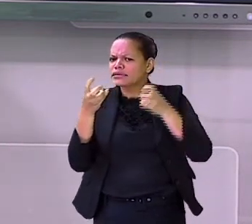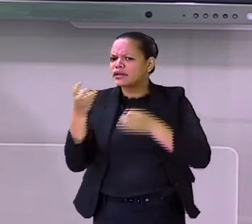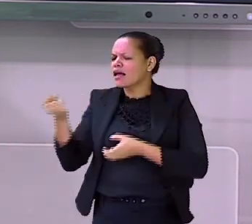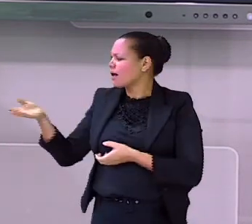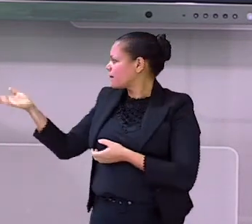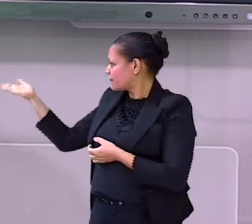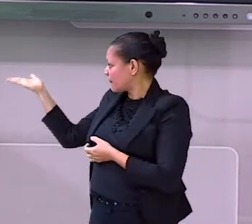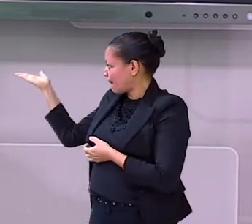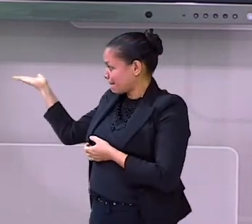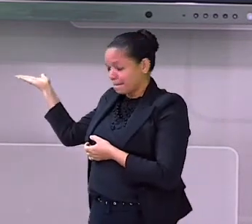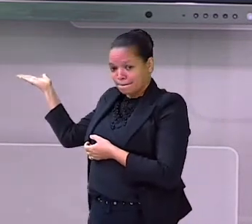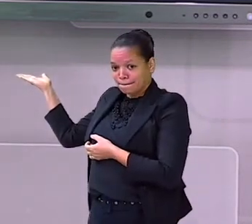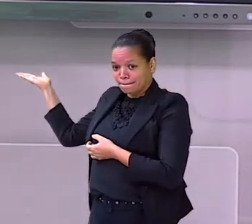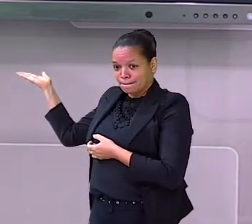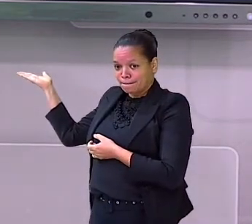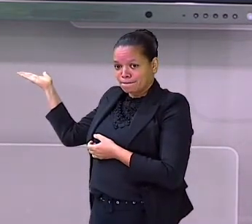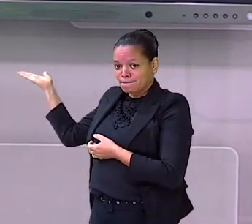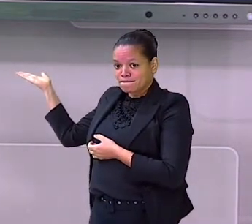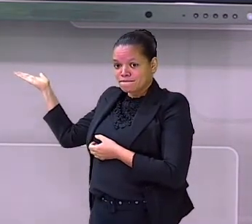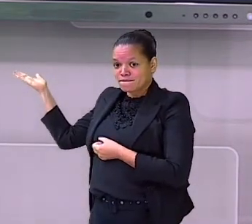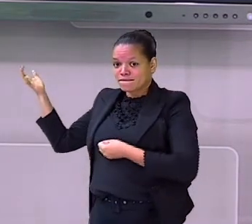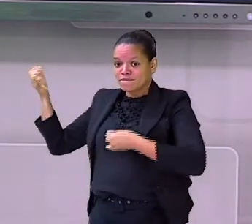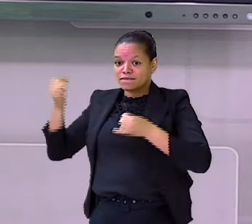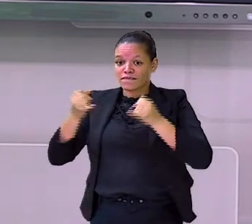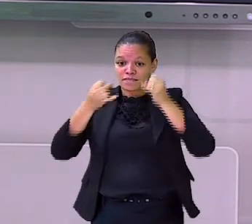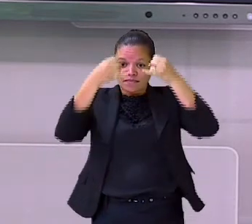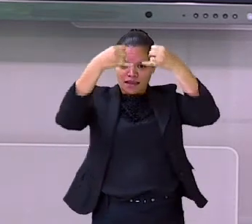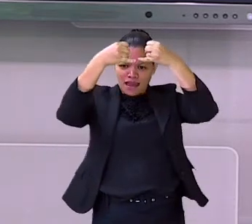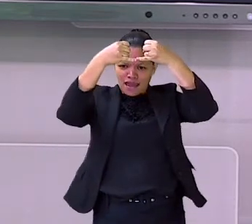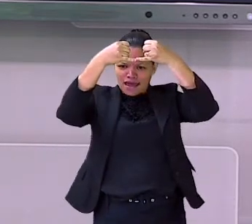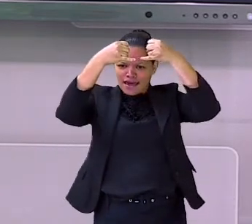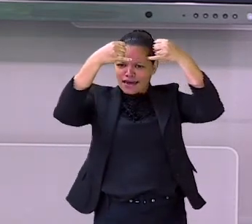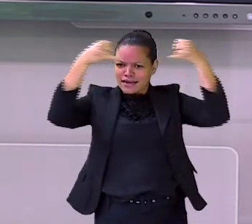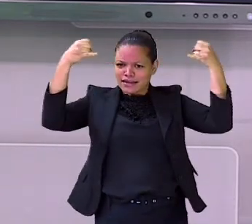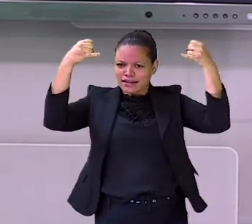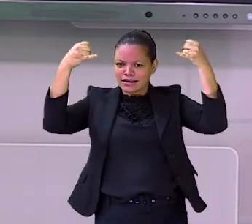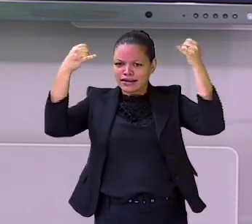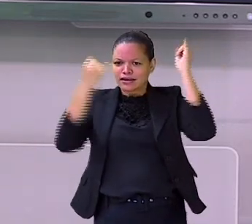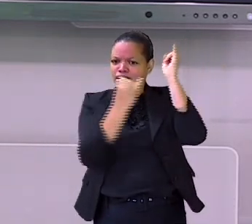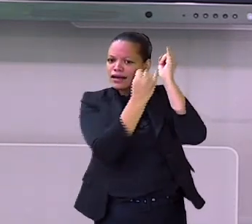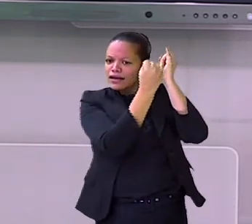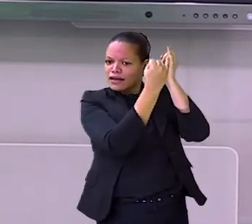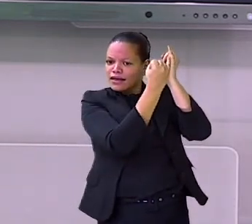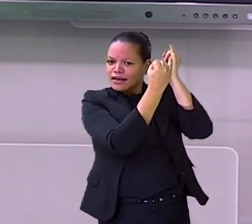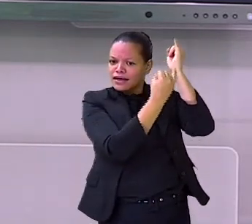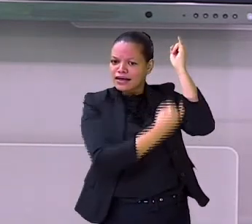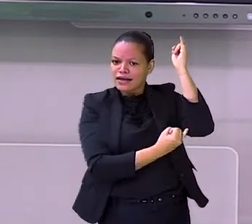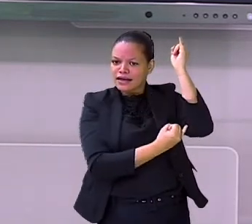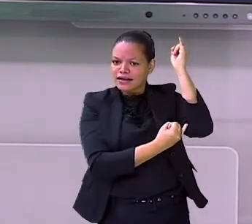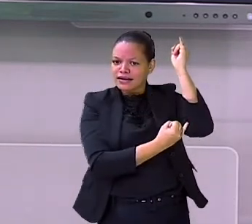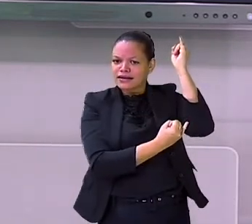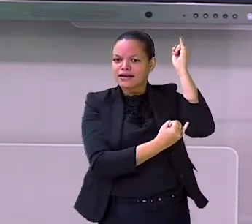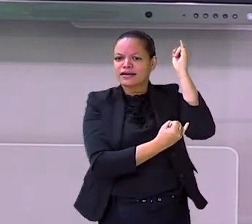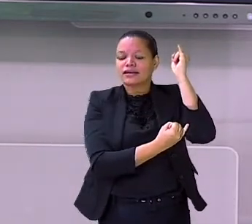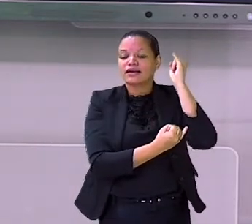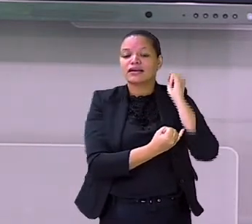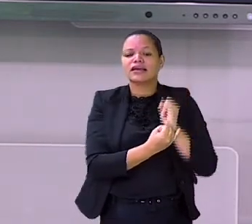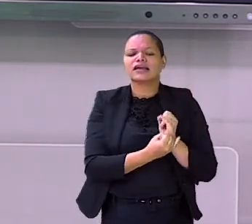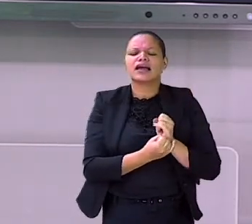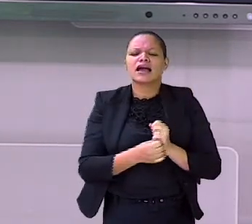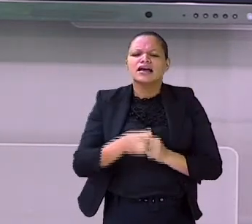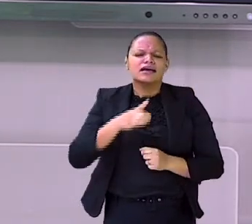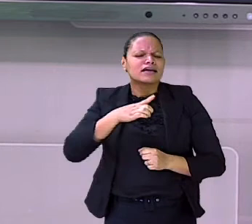um espaço para escrever a primeira letra, palavra, né? O